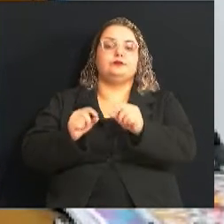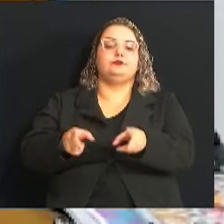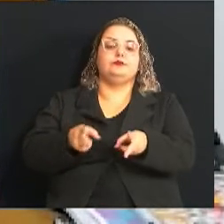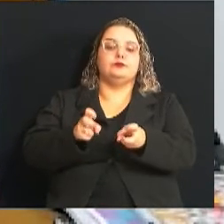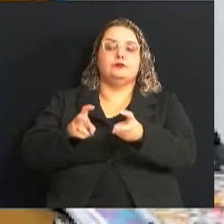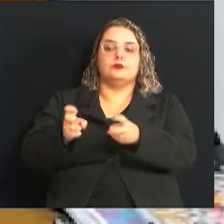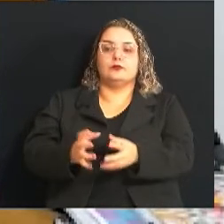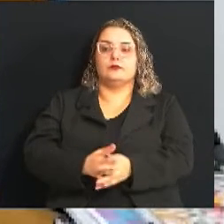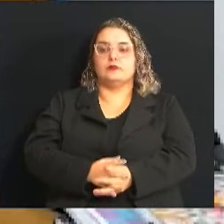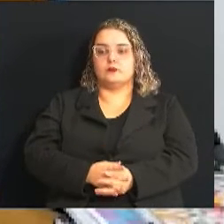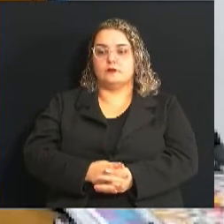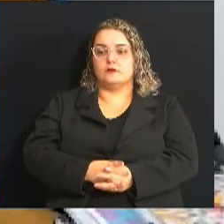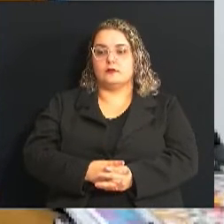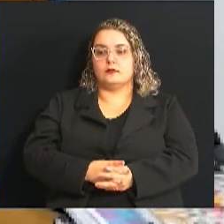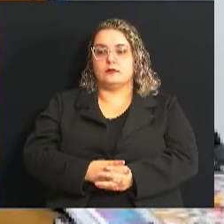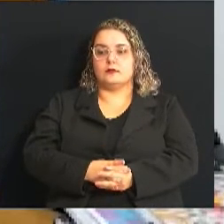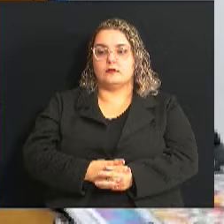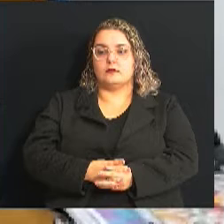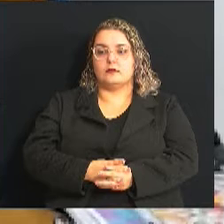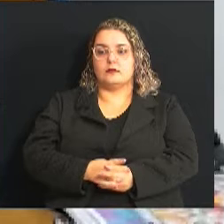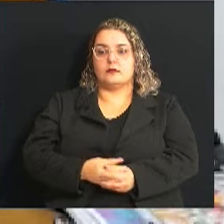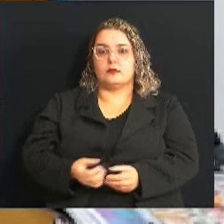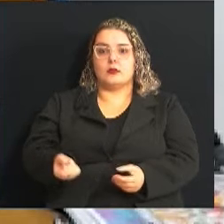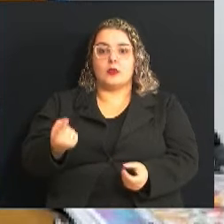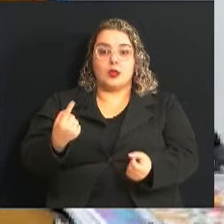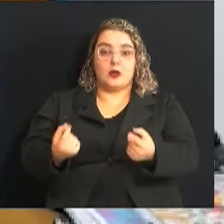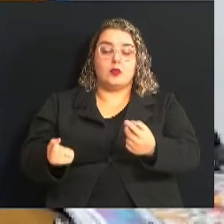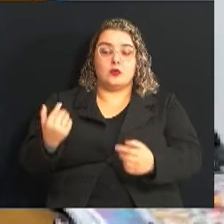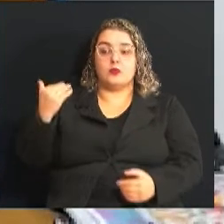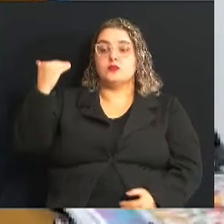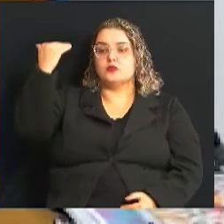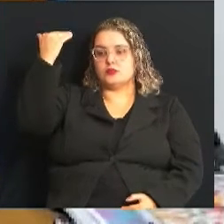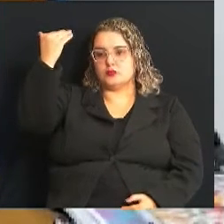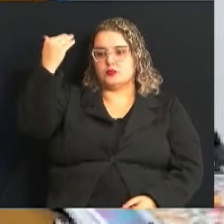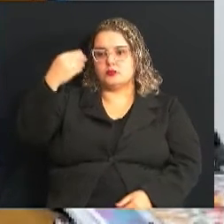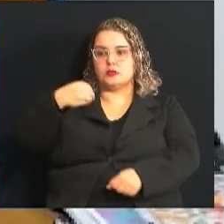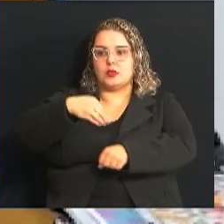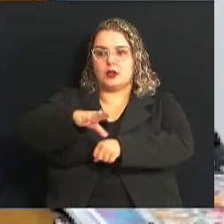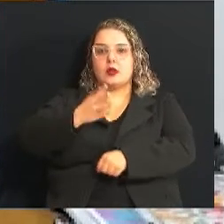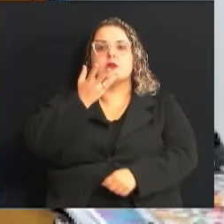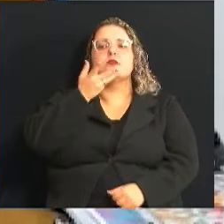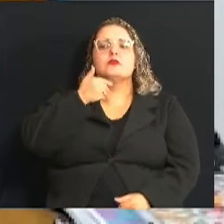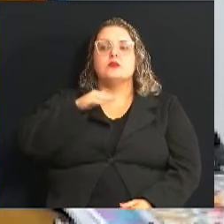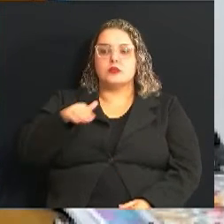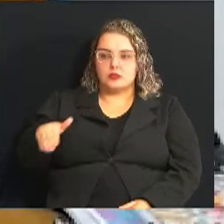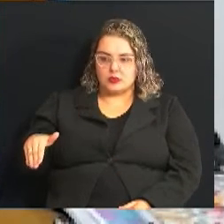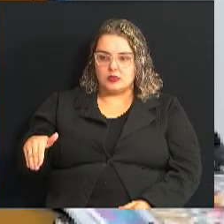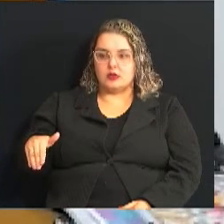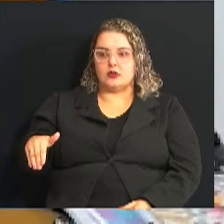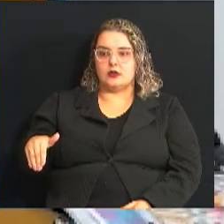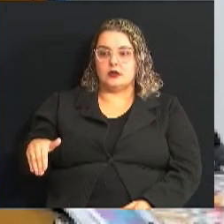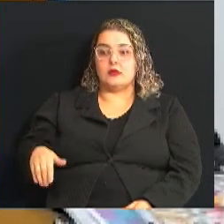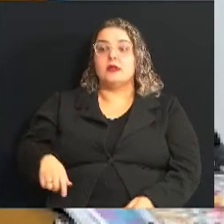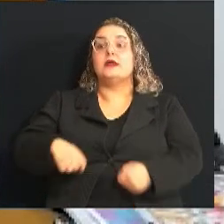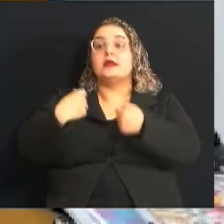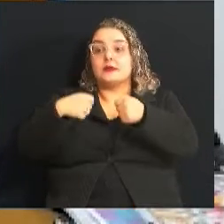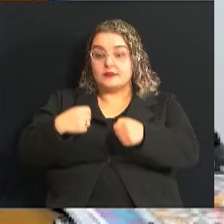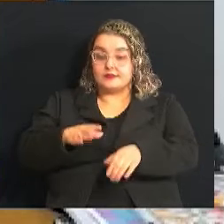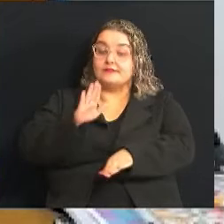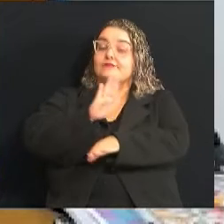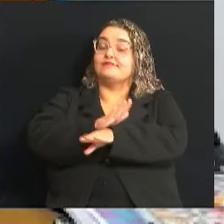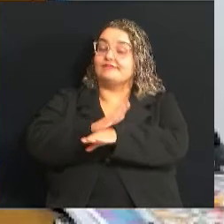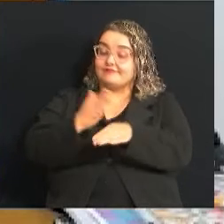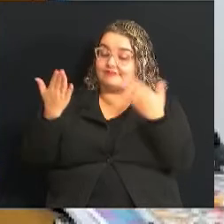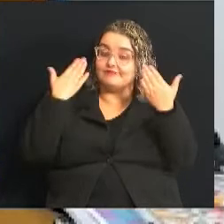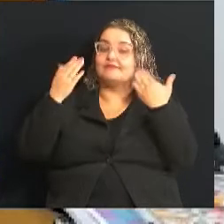que alguns adultos encaminham criança, e sendo que quem precisa de ajuda psicológica é